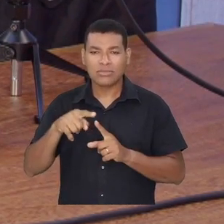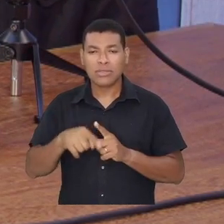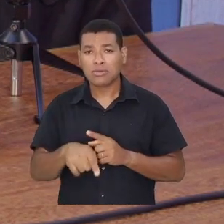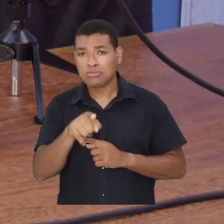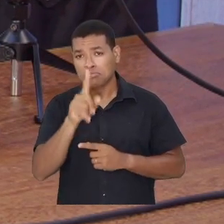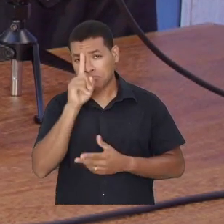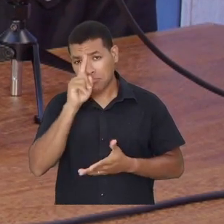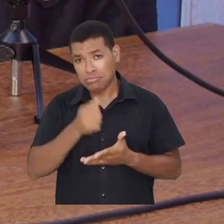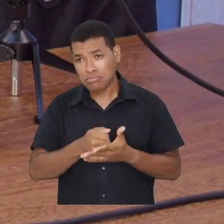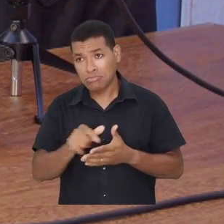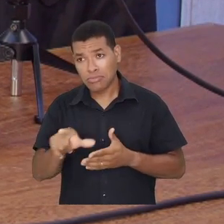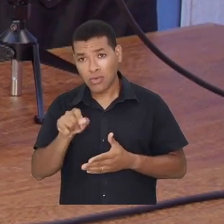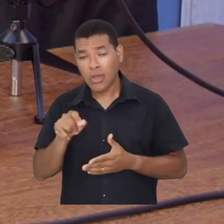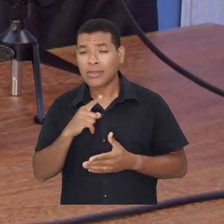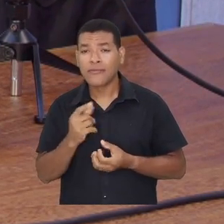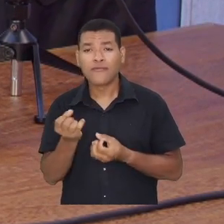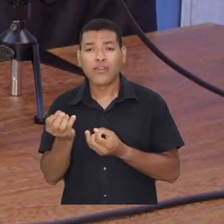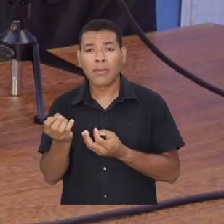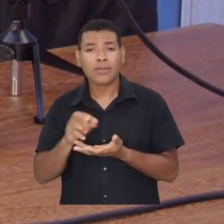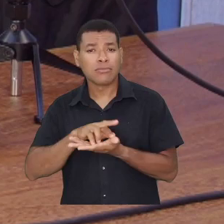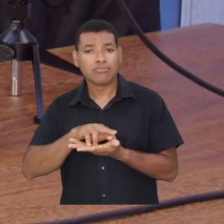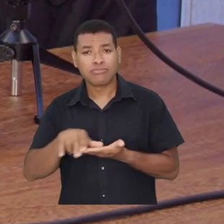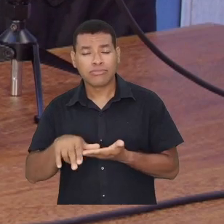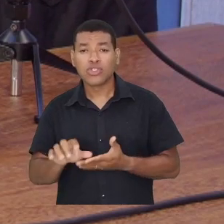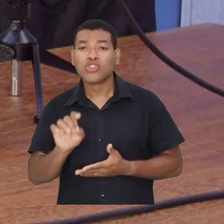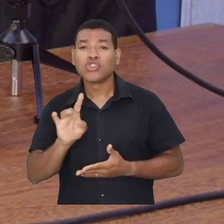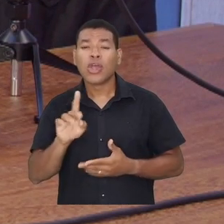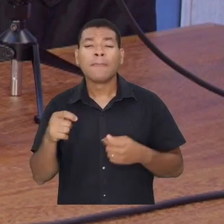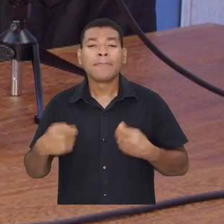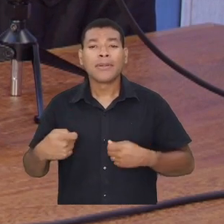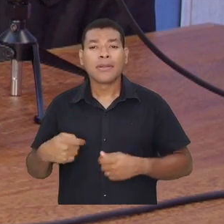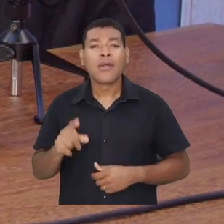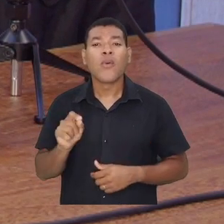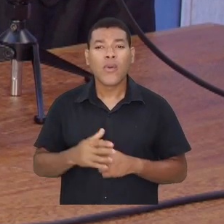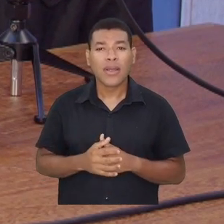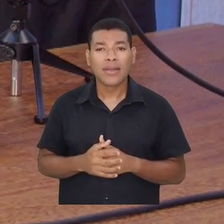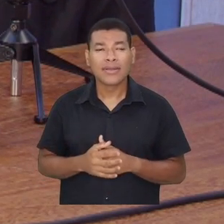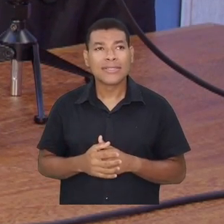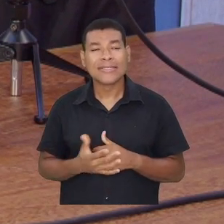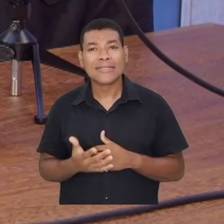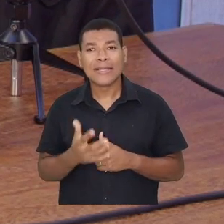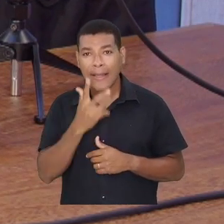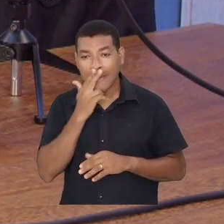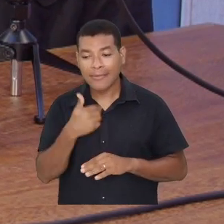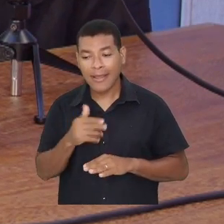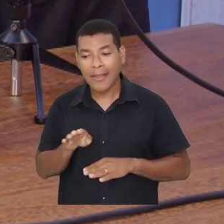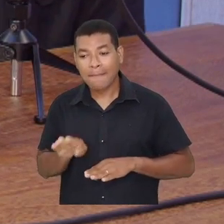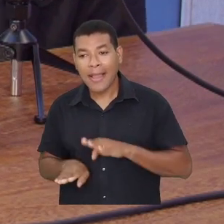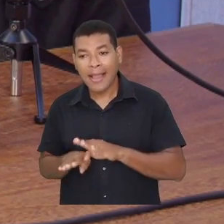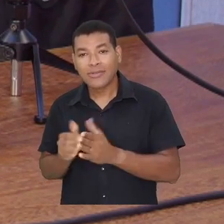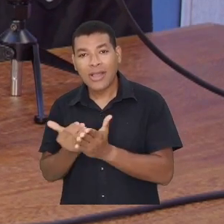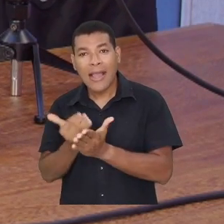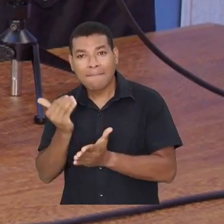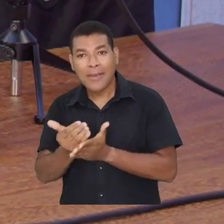você preferir, você vai encontrar as informações. Só ter esse passo a mais, essa